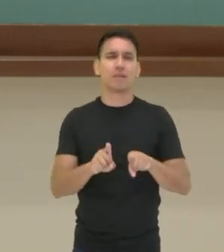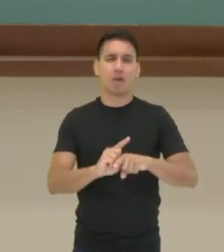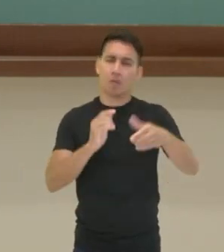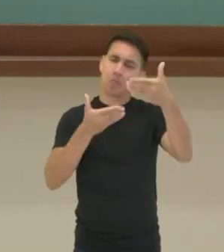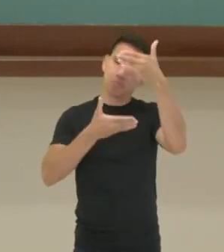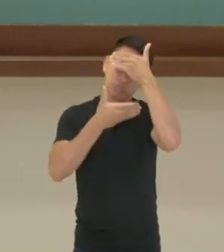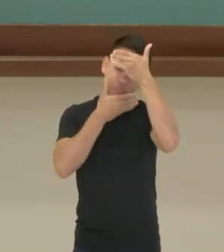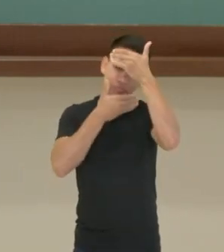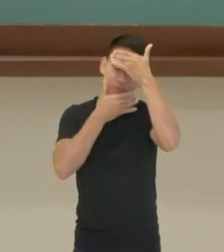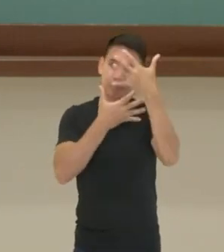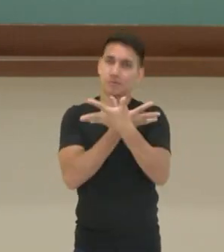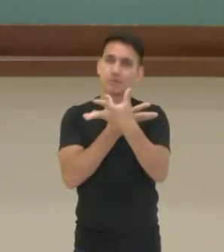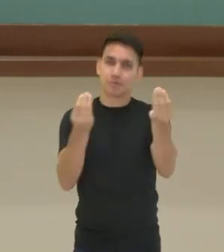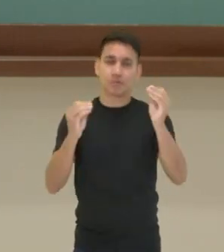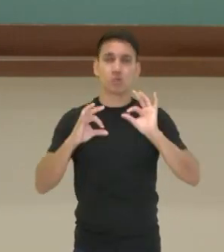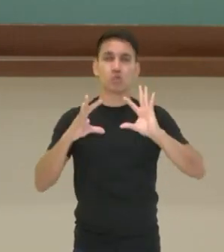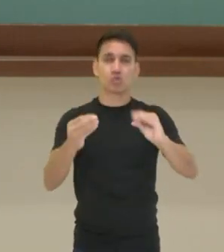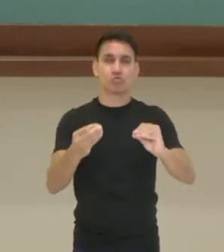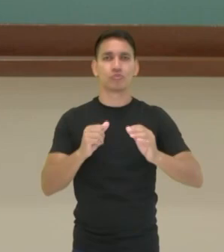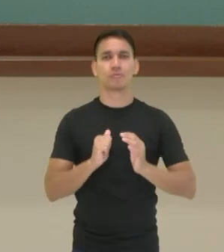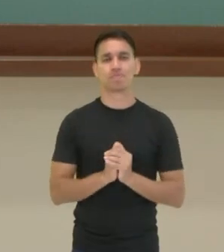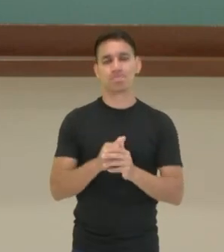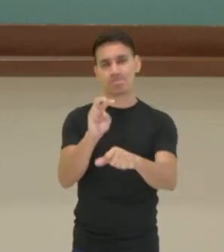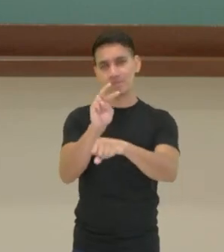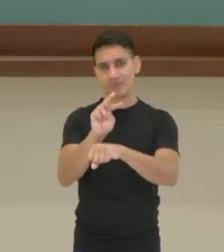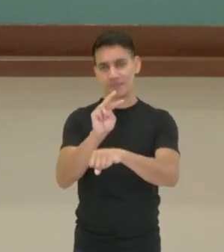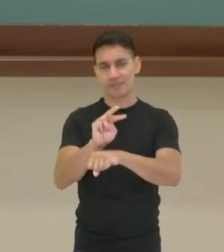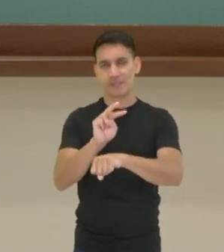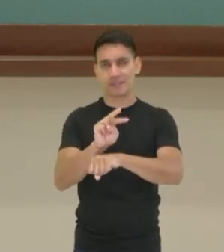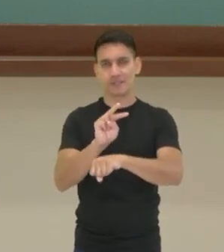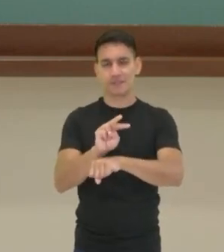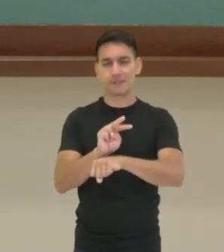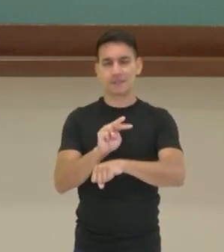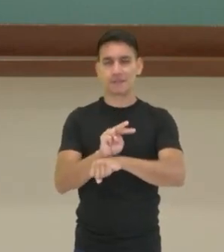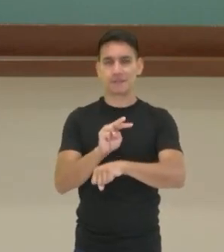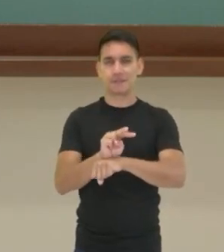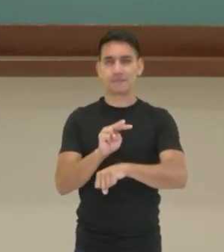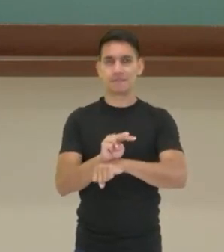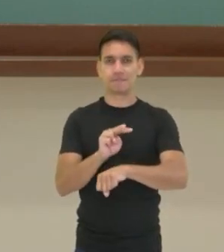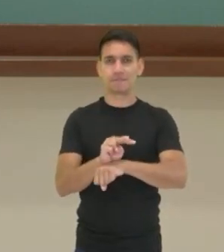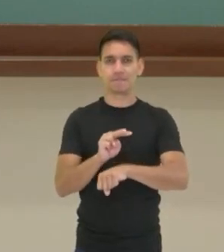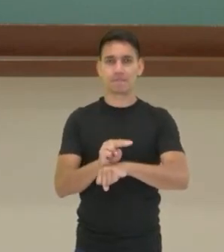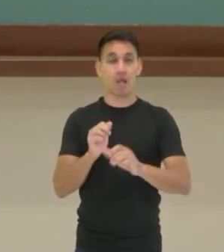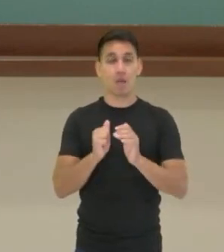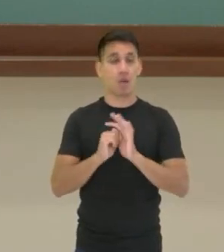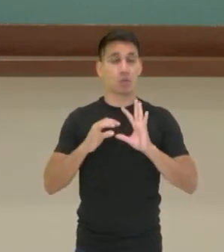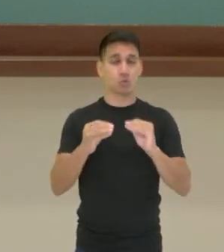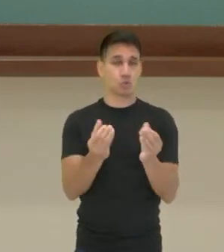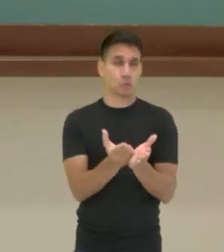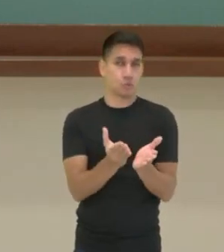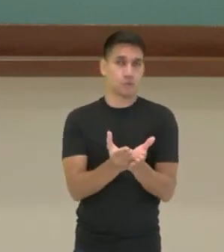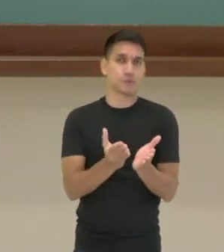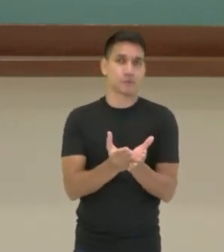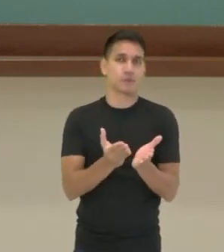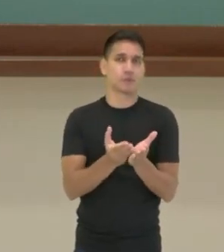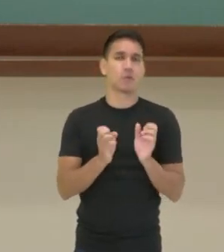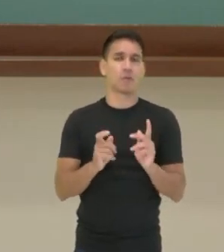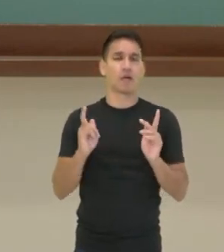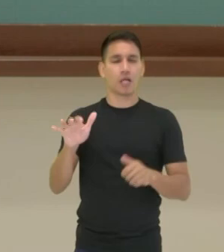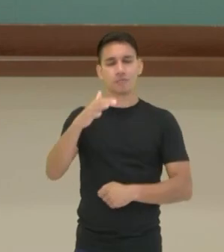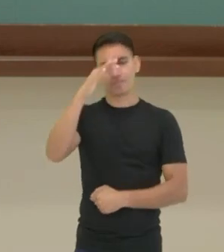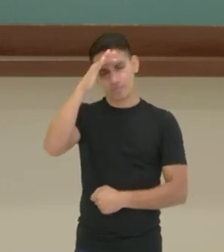muçulmanos, namastê para os orientalistas budistas, amém para todos os cristãos, assim seja para os